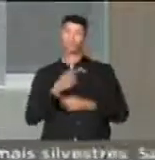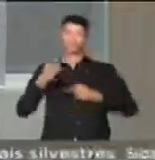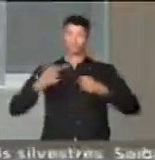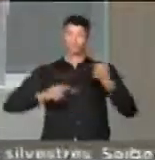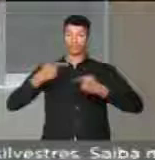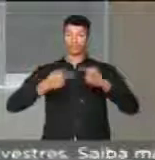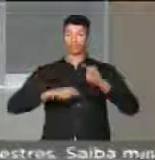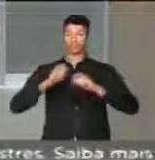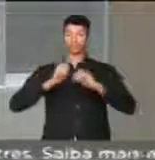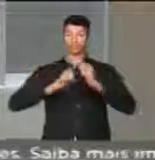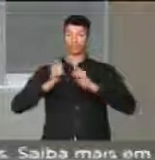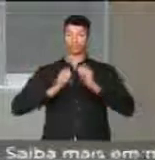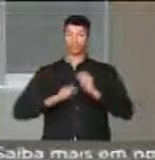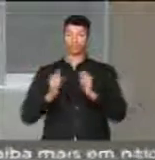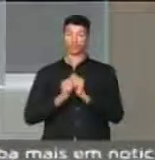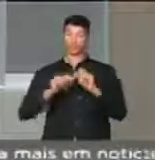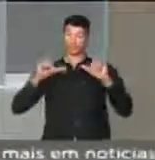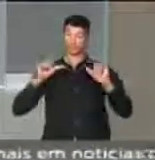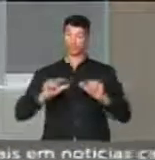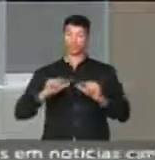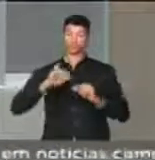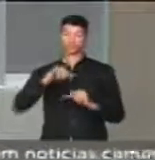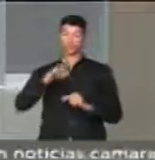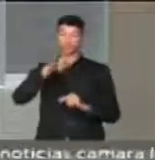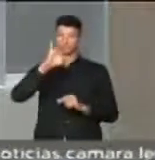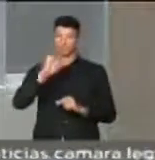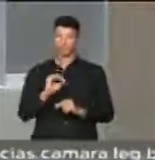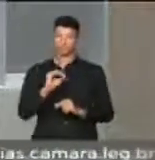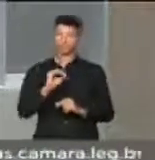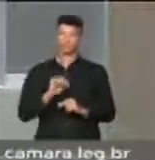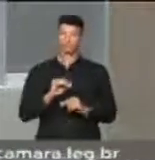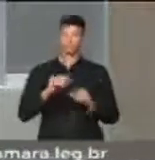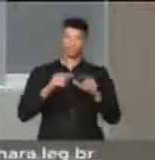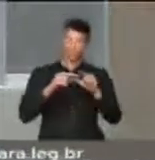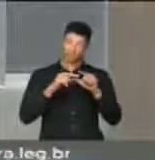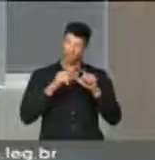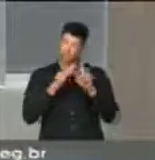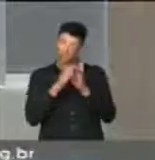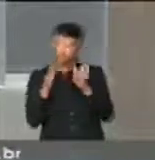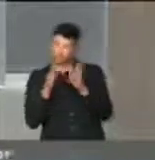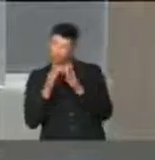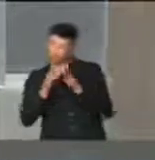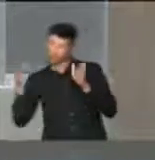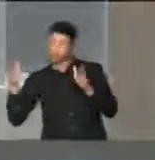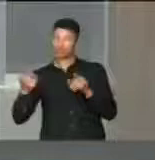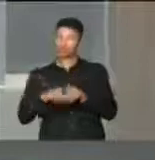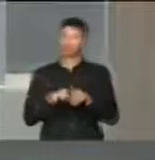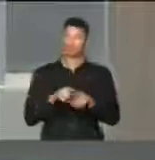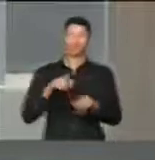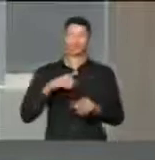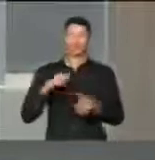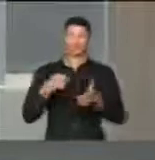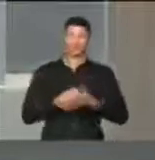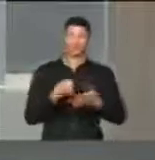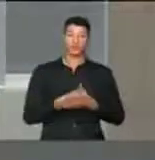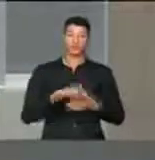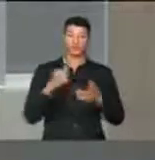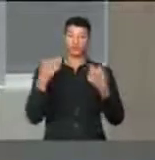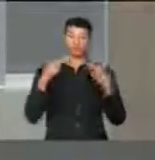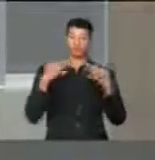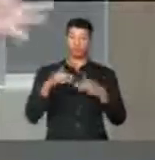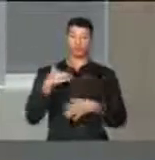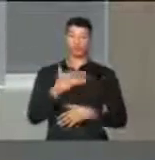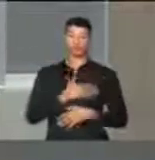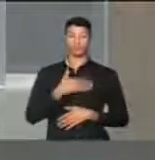política econômica, com redução dos juros a médio e longo prazo e assim também combatendo a inflação.